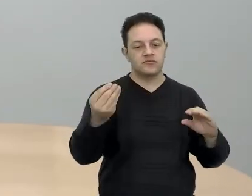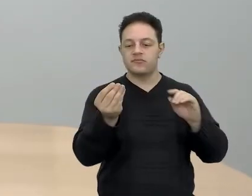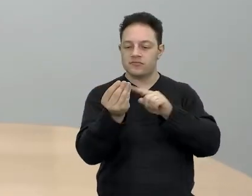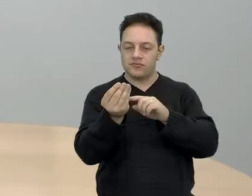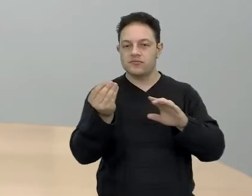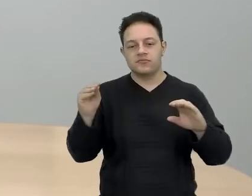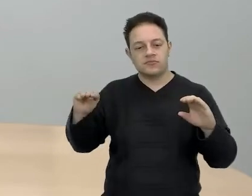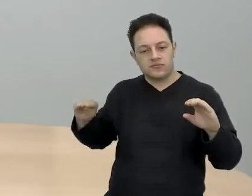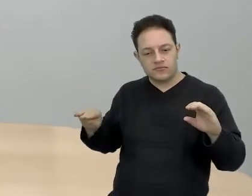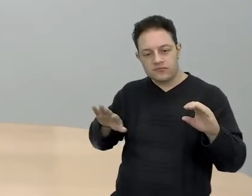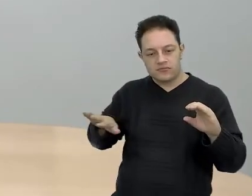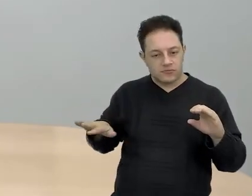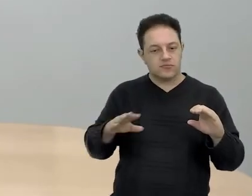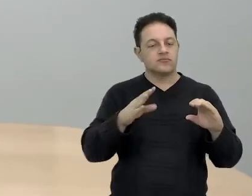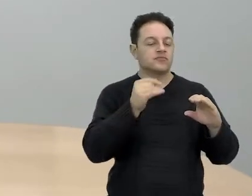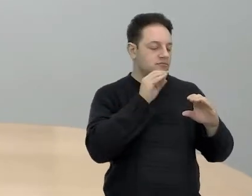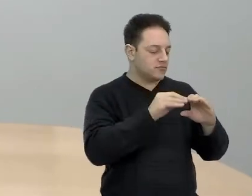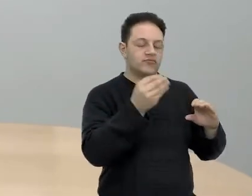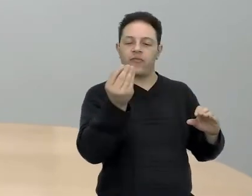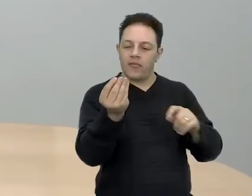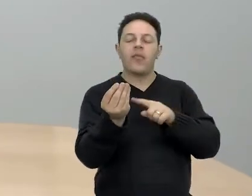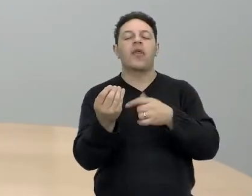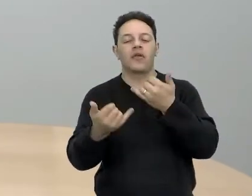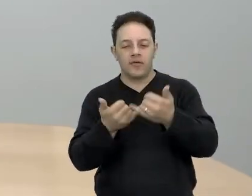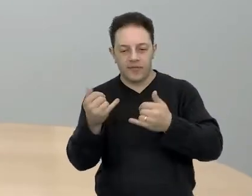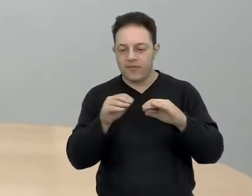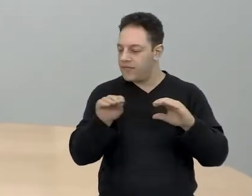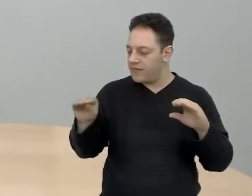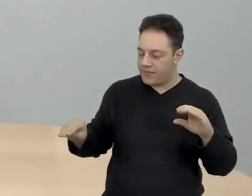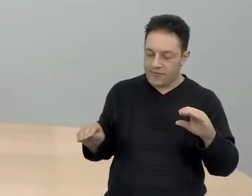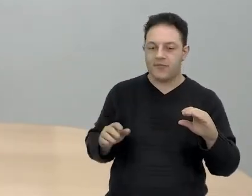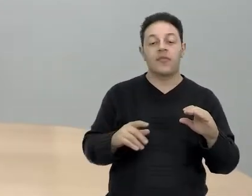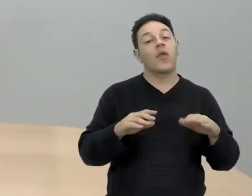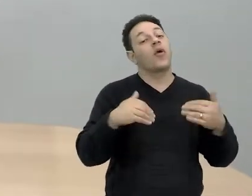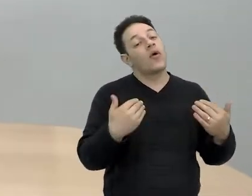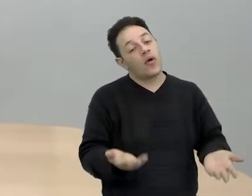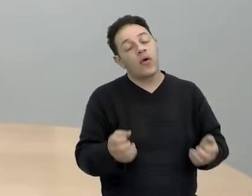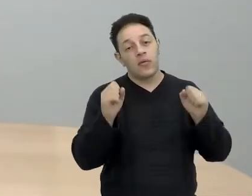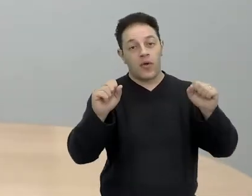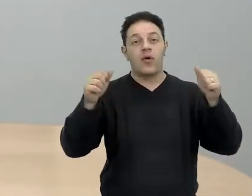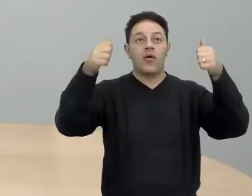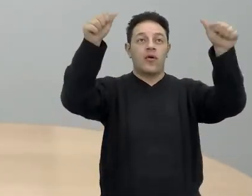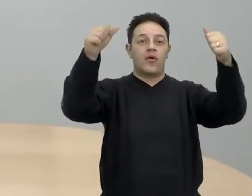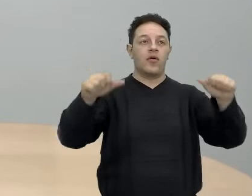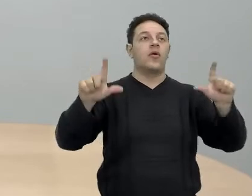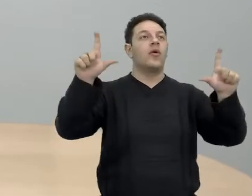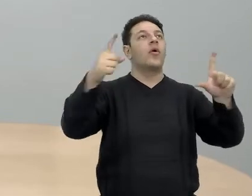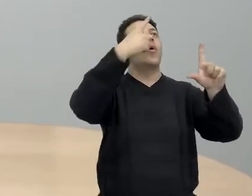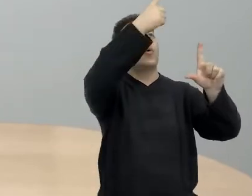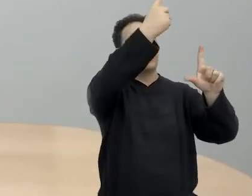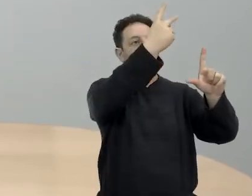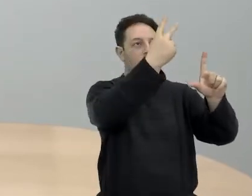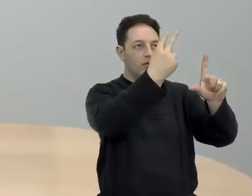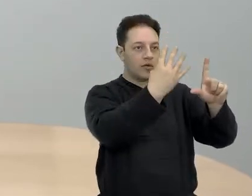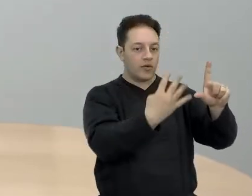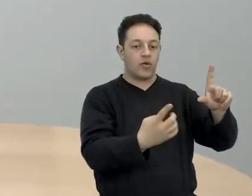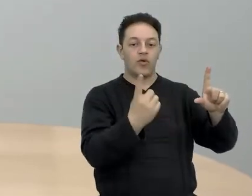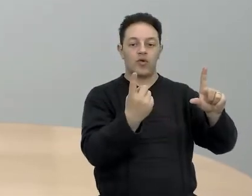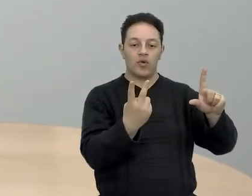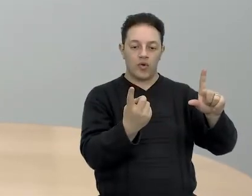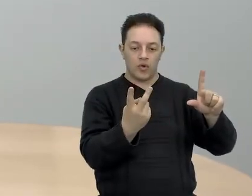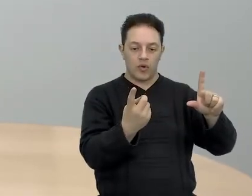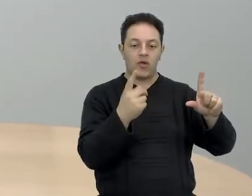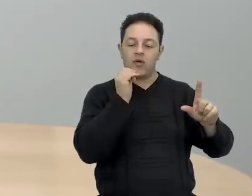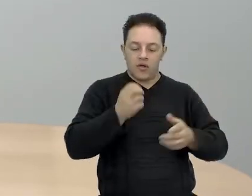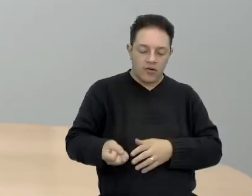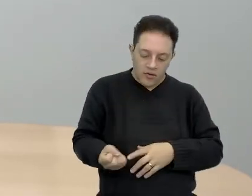coloca sempre, tirou uma e põe em último, ou a gente coloca num cartaz de 1 a 12 e quando for jogando o